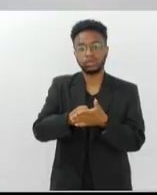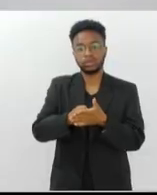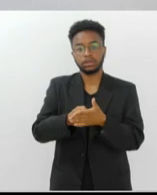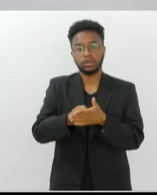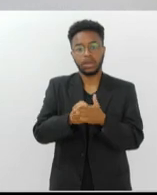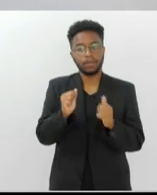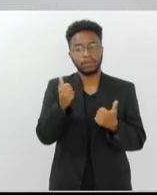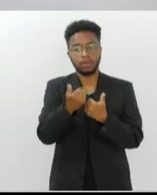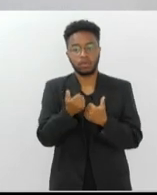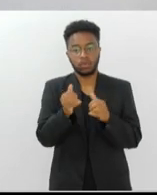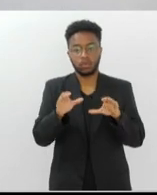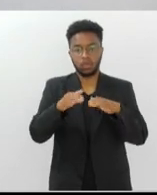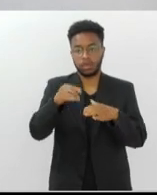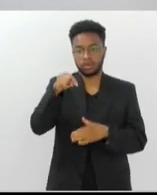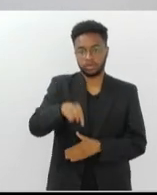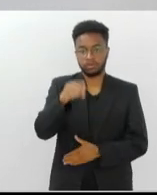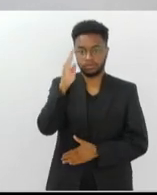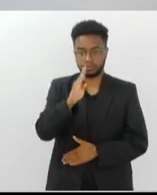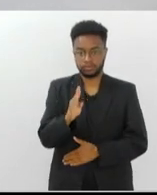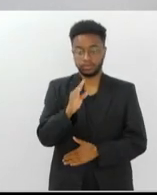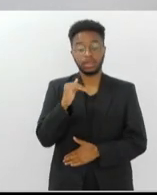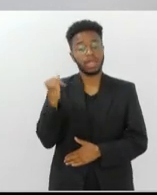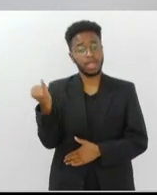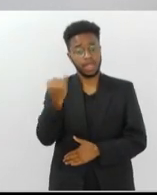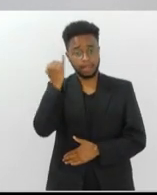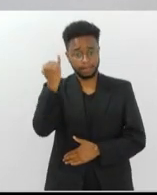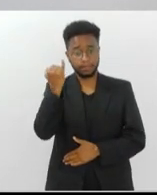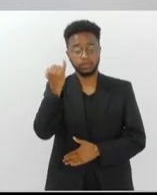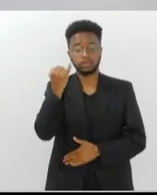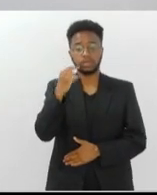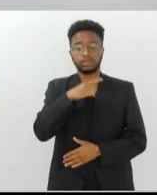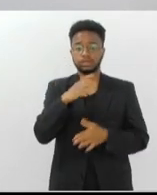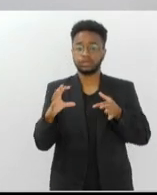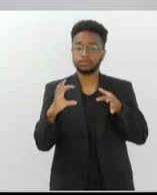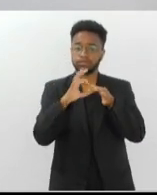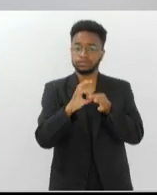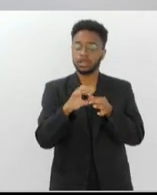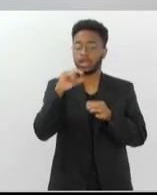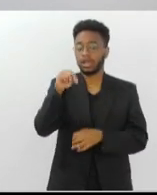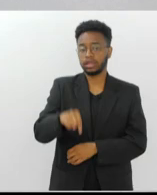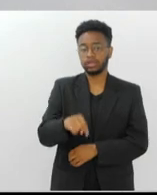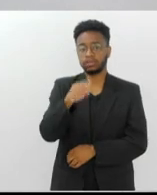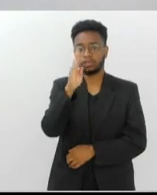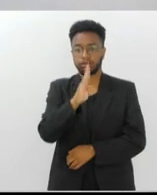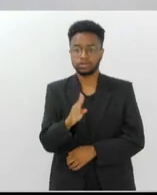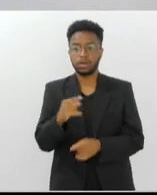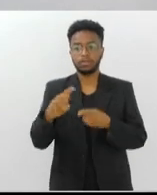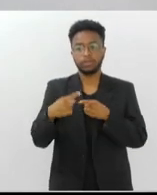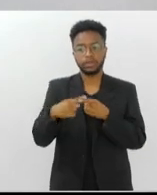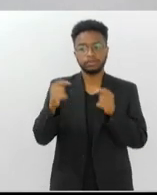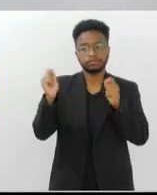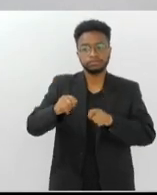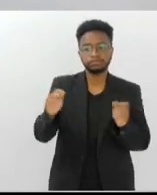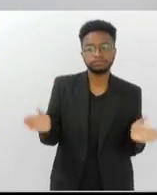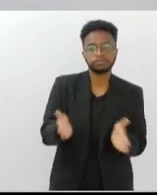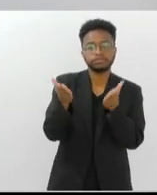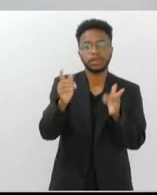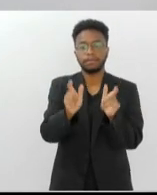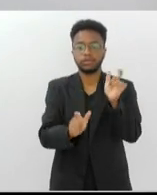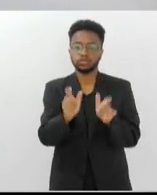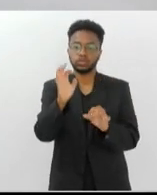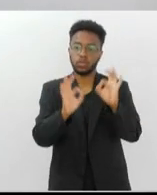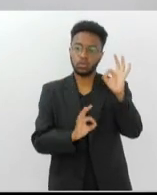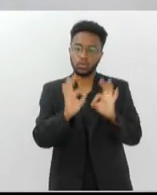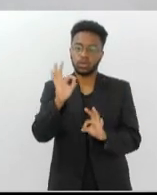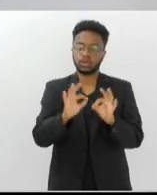Brasil. É importante ter essa conexão com o Brasil para que se possa motivar as pessoas a se